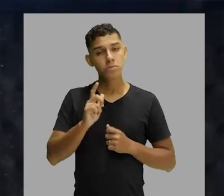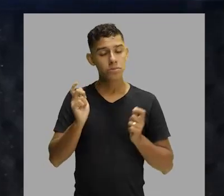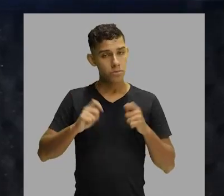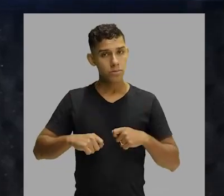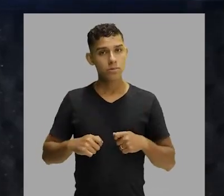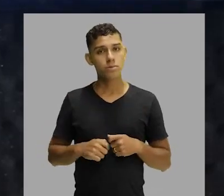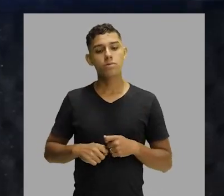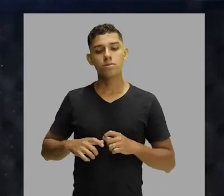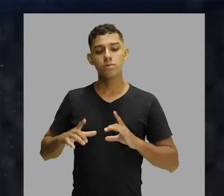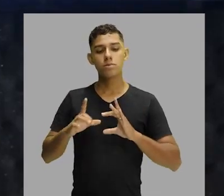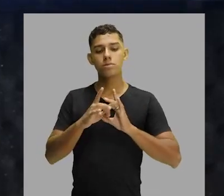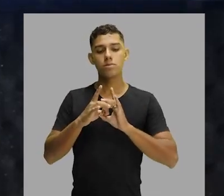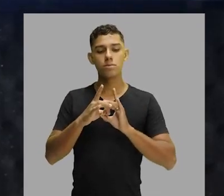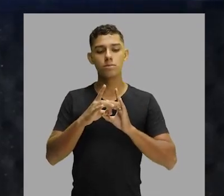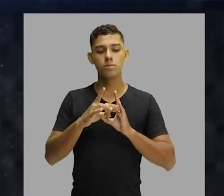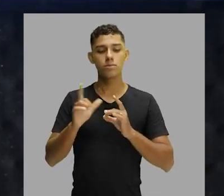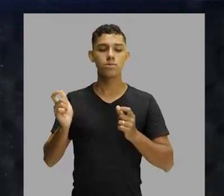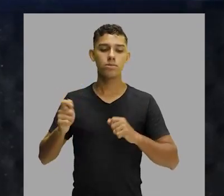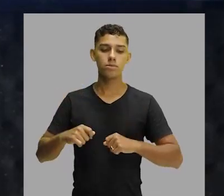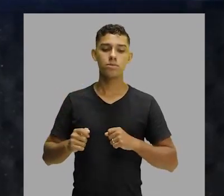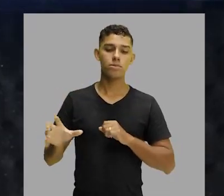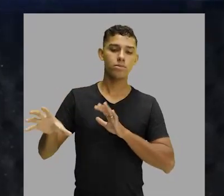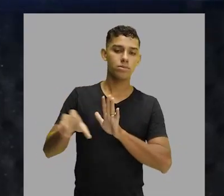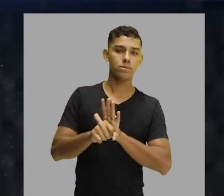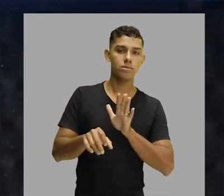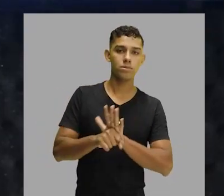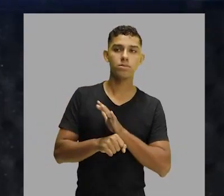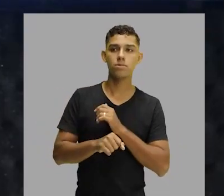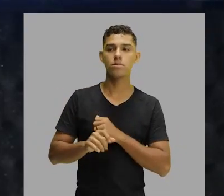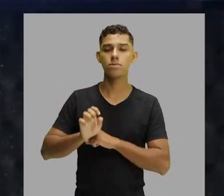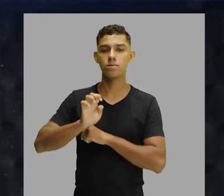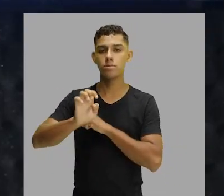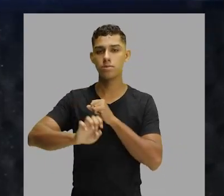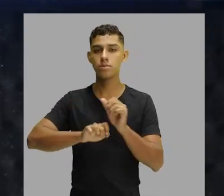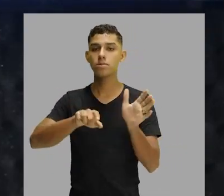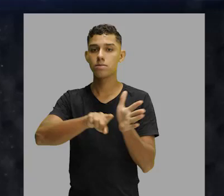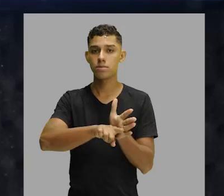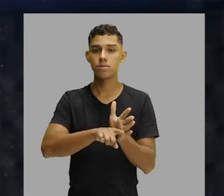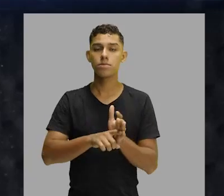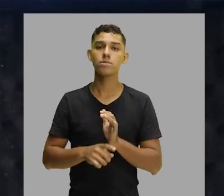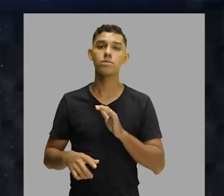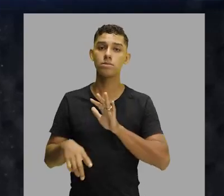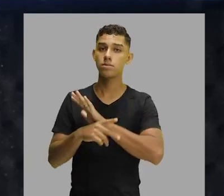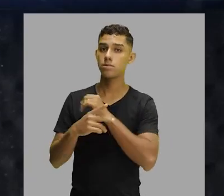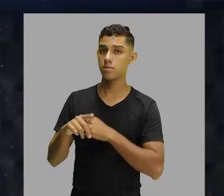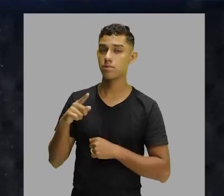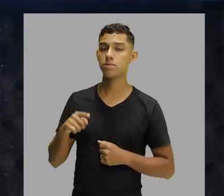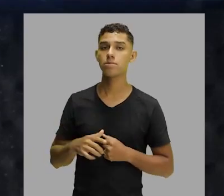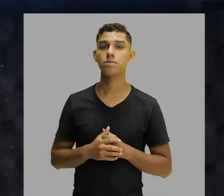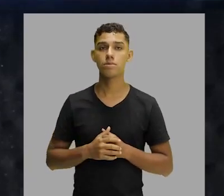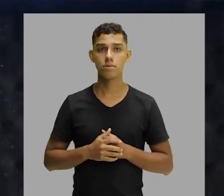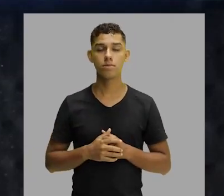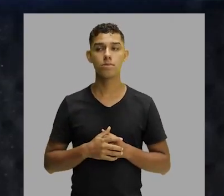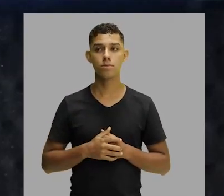suas ligações, ele vai ter que receber um elétron justamente para